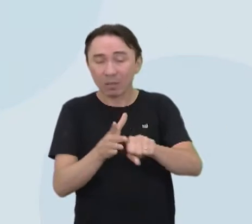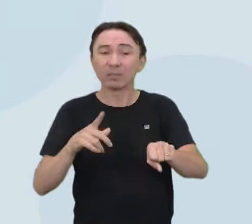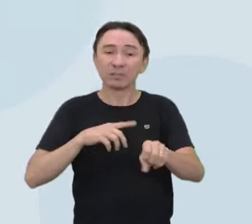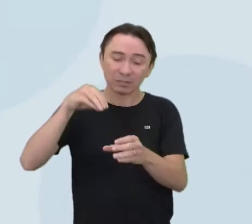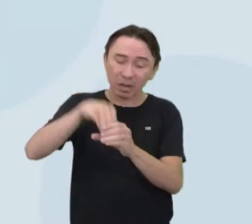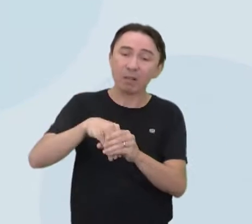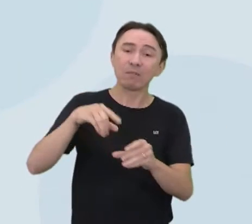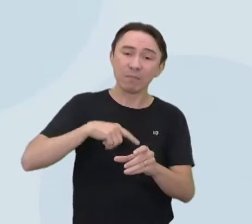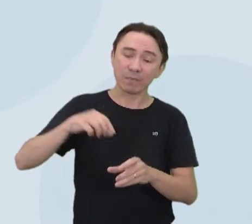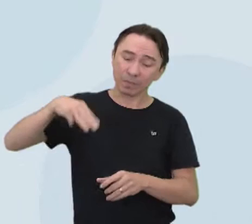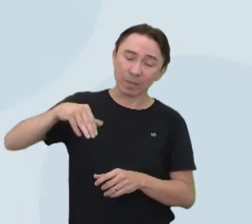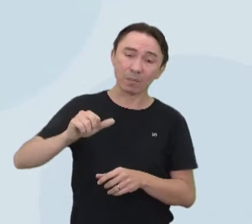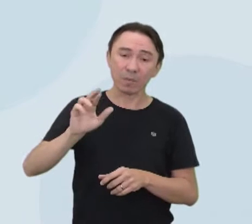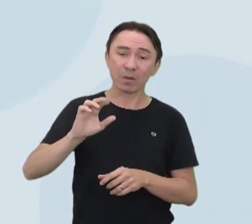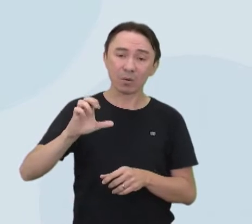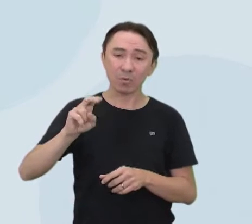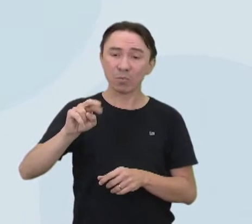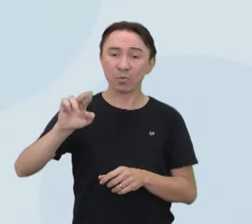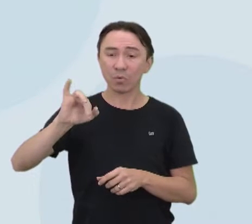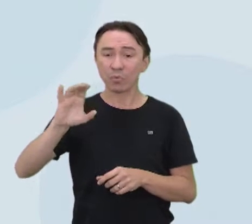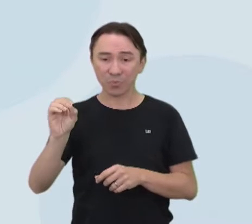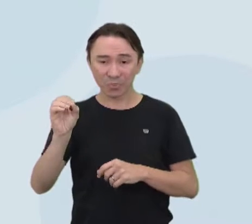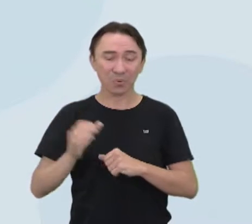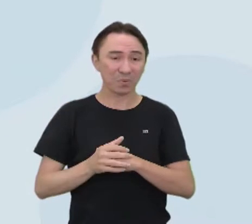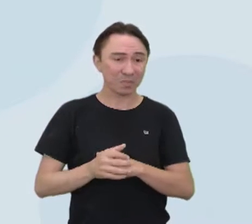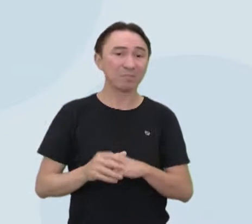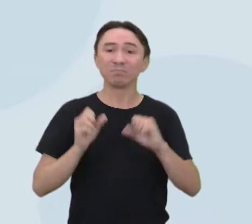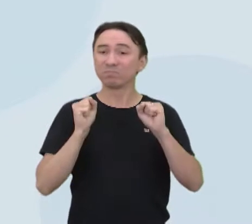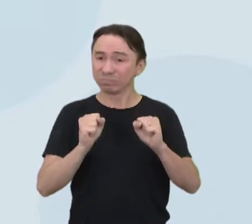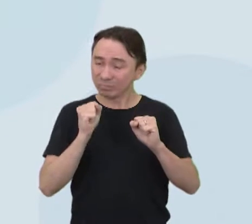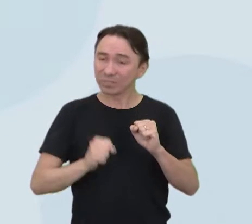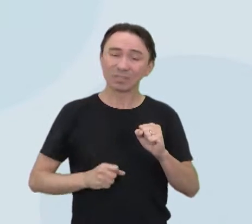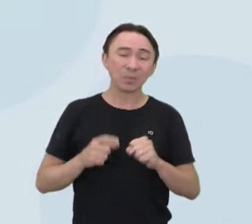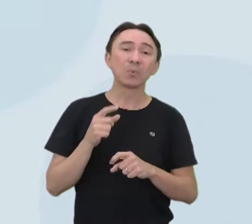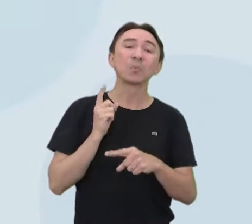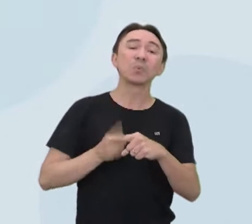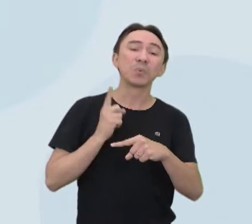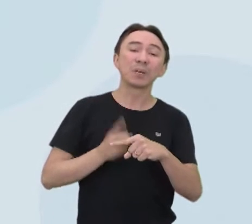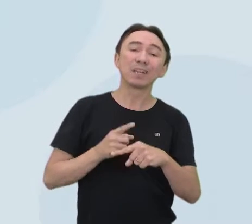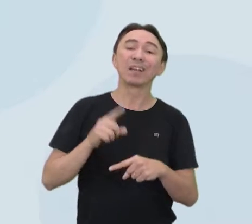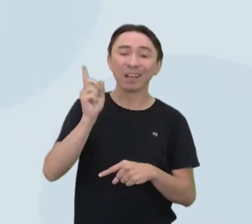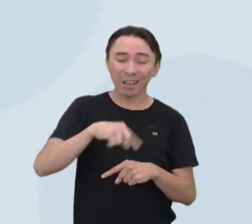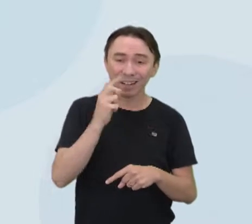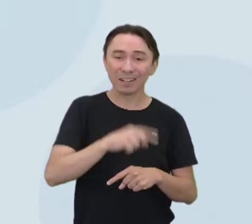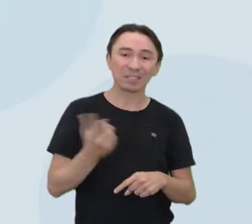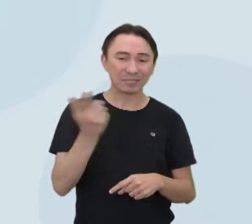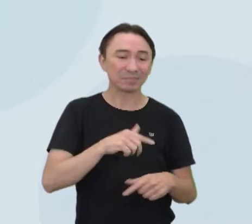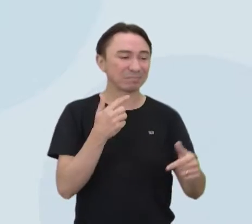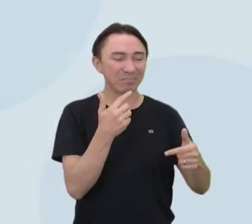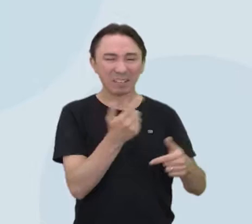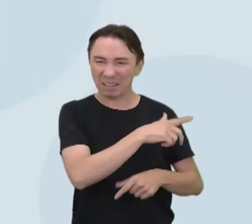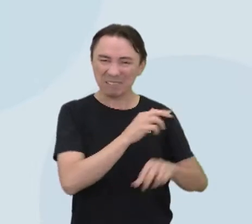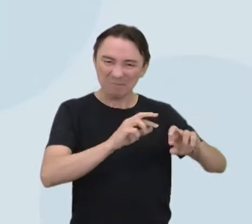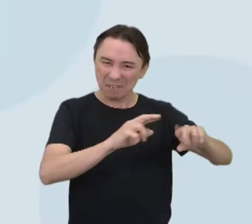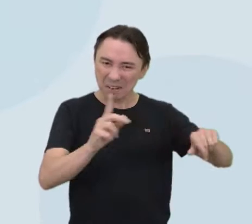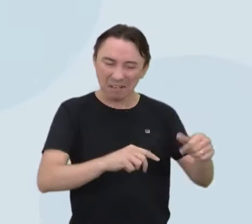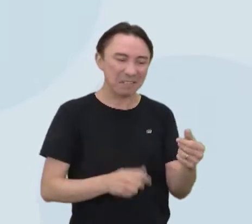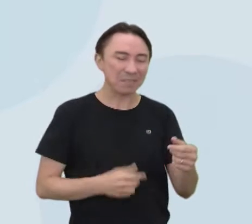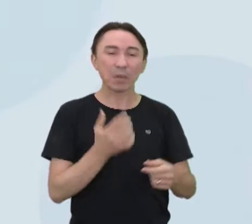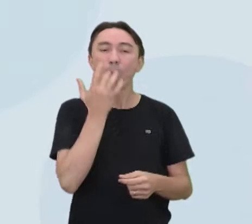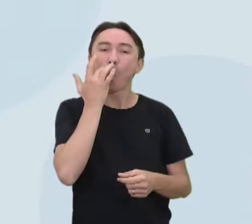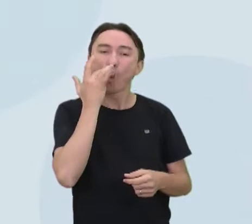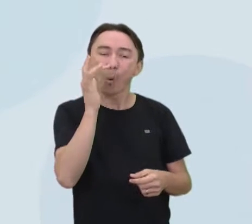suspeita era que o envenenamento ele podia ser consequência da atividade garimpeira. Como eu falei para vocês, eles utilizam mercúrio no